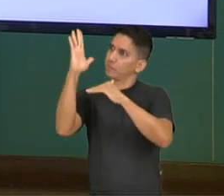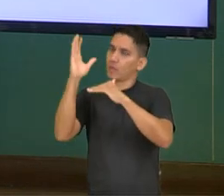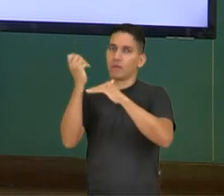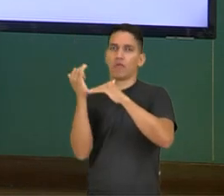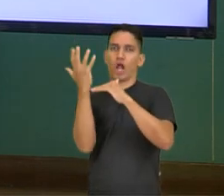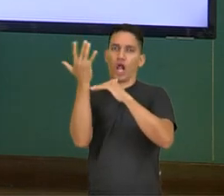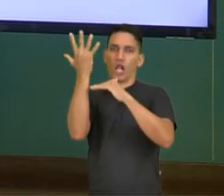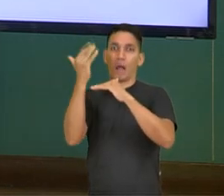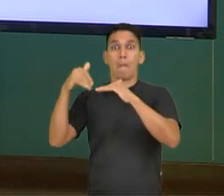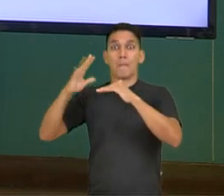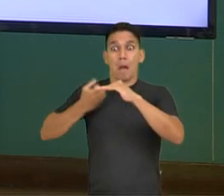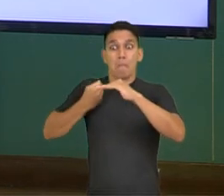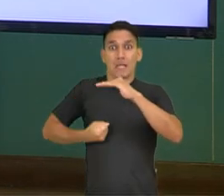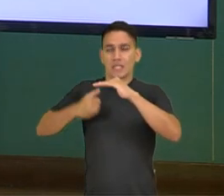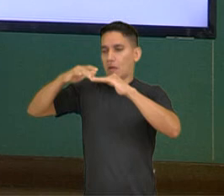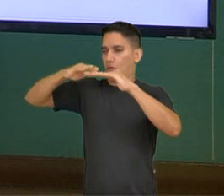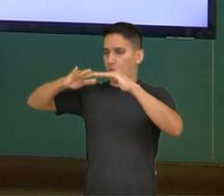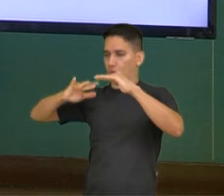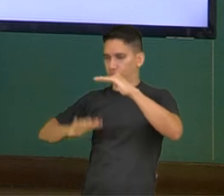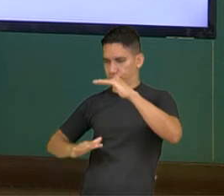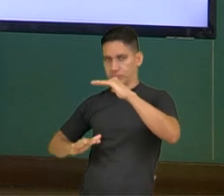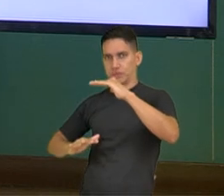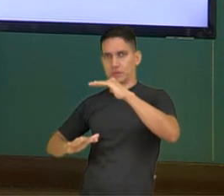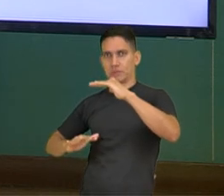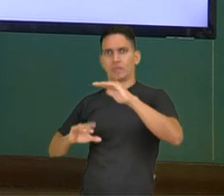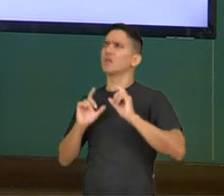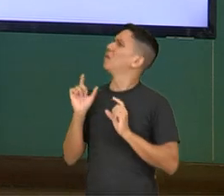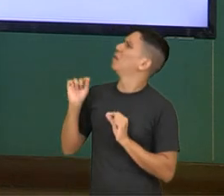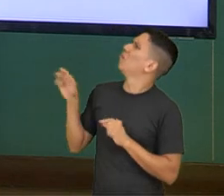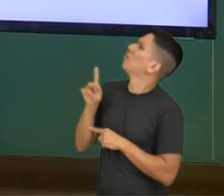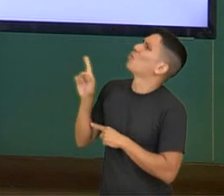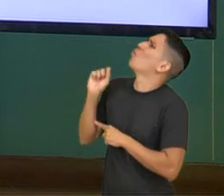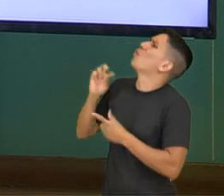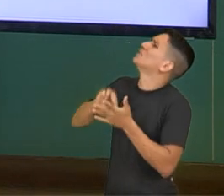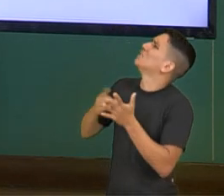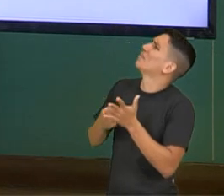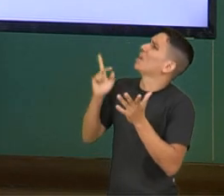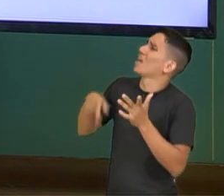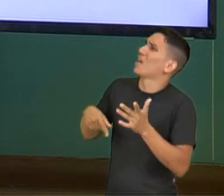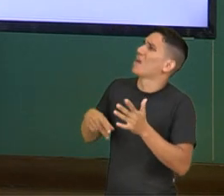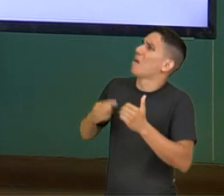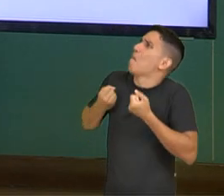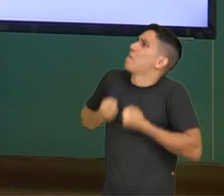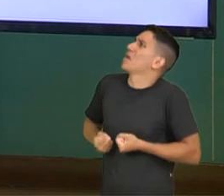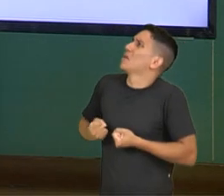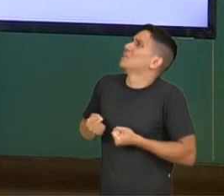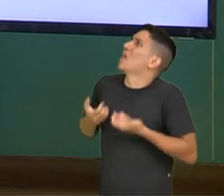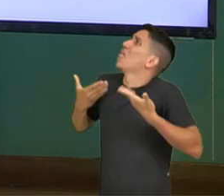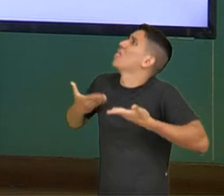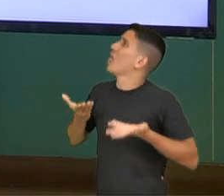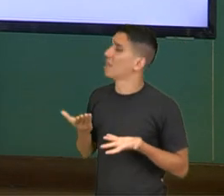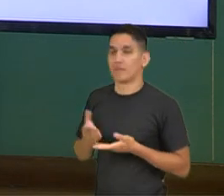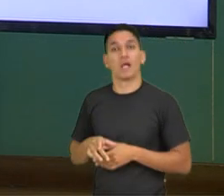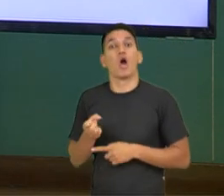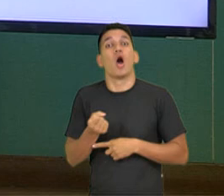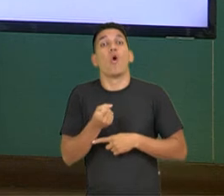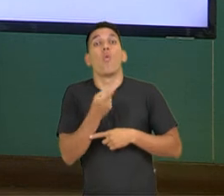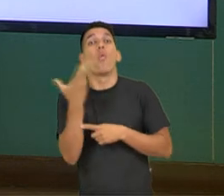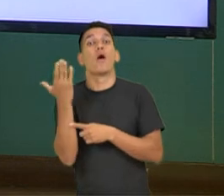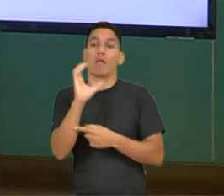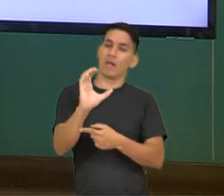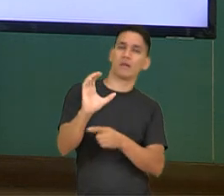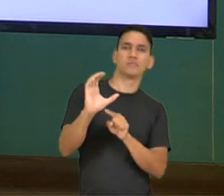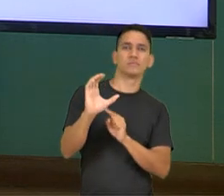abaixo. Professor, o que determina uma substância ser menos densa ou mais densa? A quantidade de